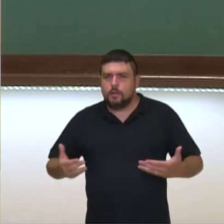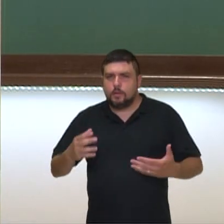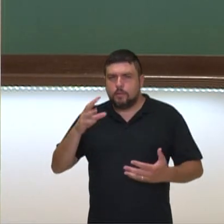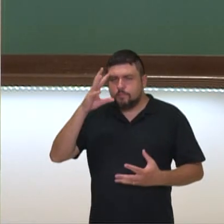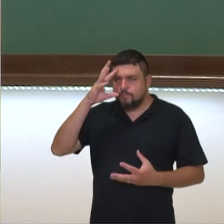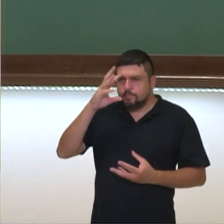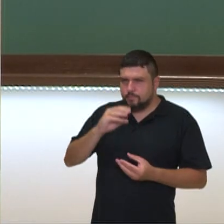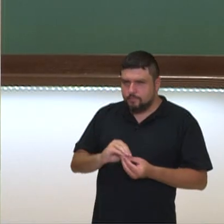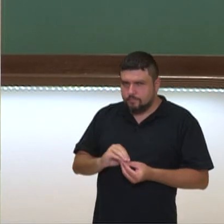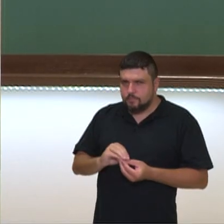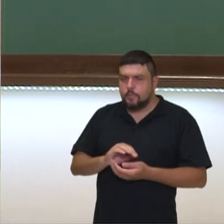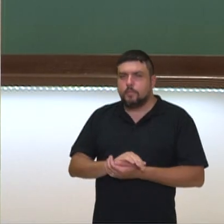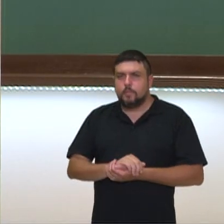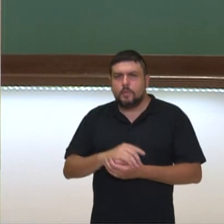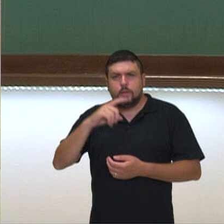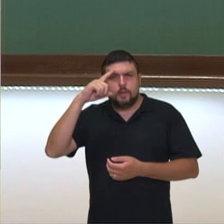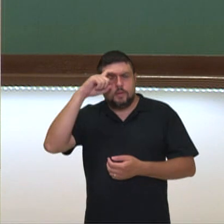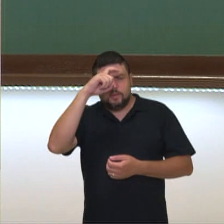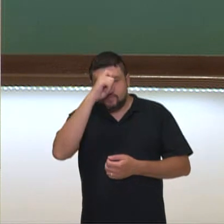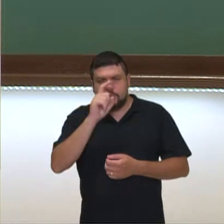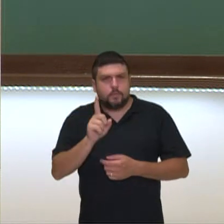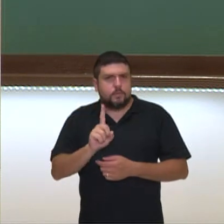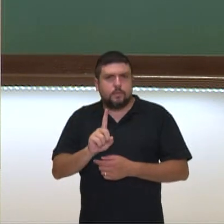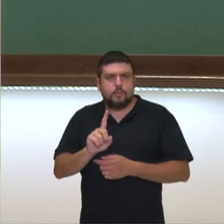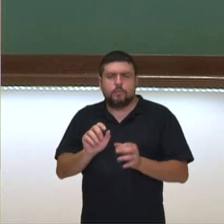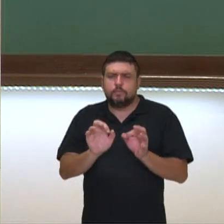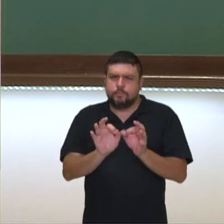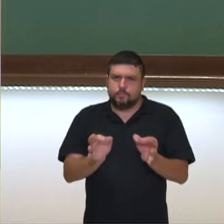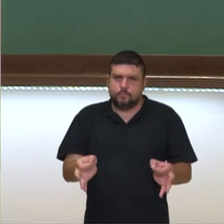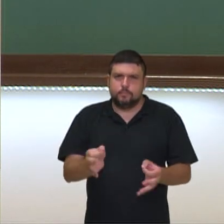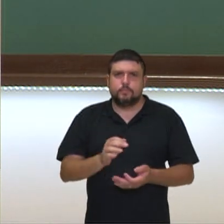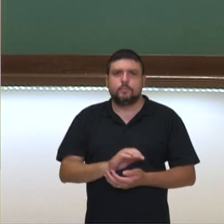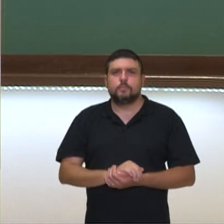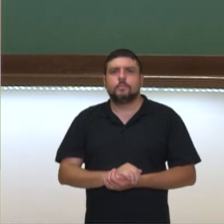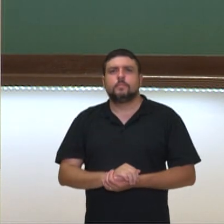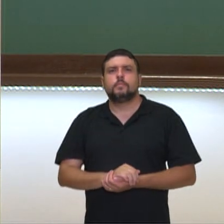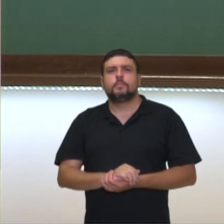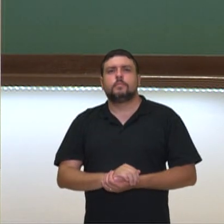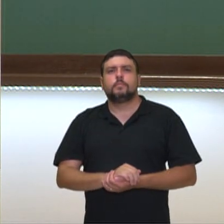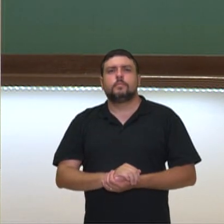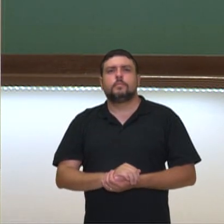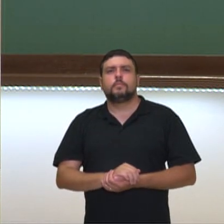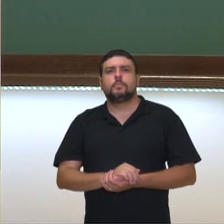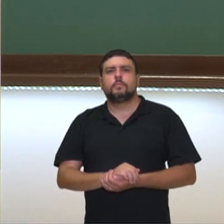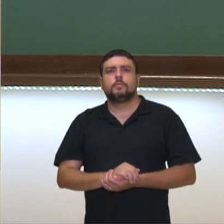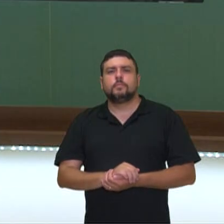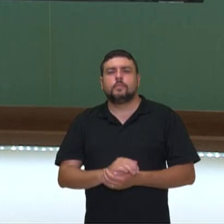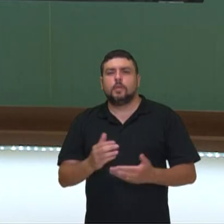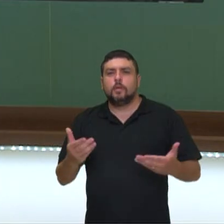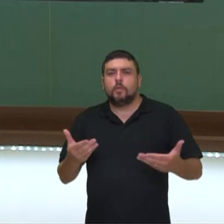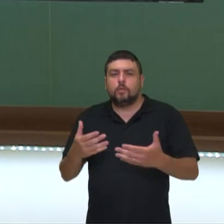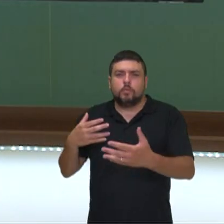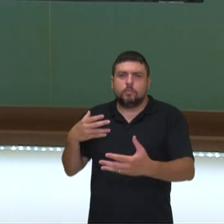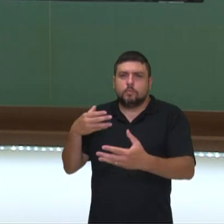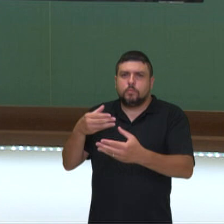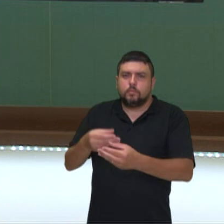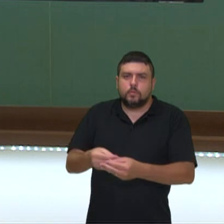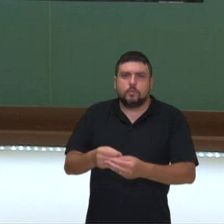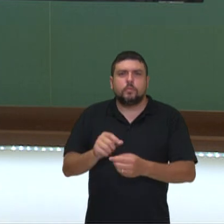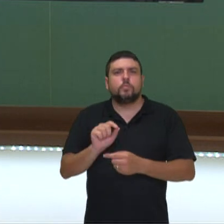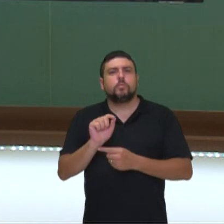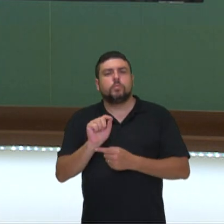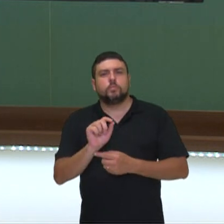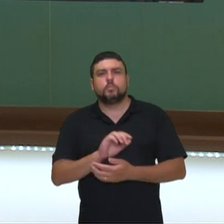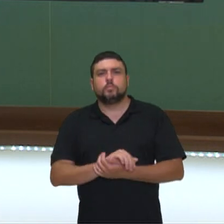entender? Não é difícil, né? É bem simples. Aqui, ó, o que nós conversamos hoje? Eu vou encerrando por